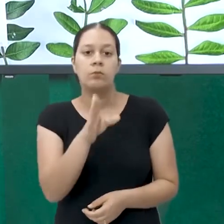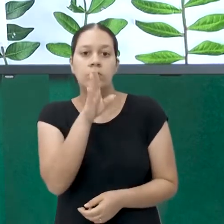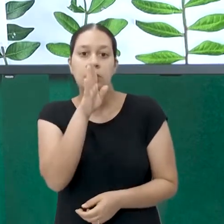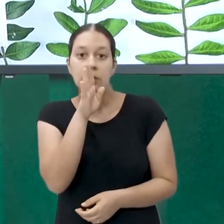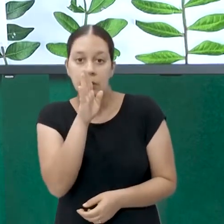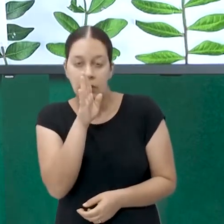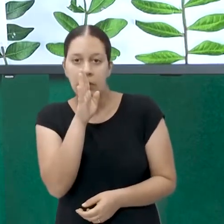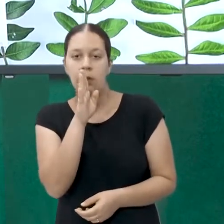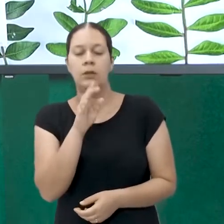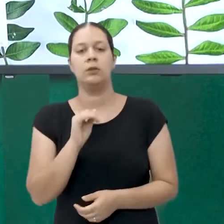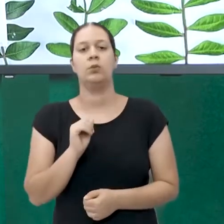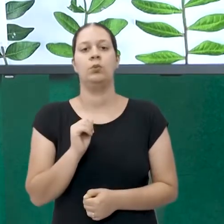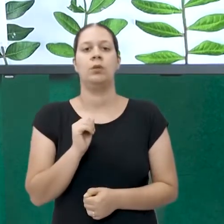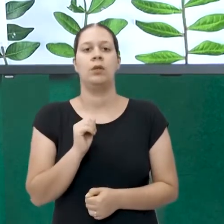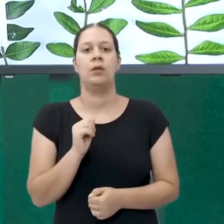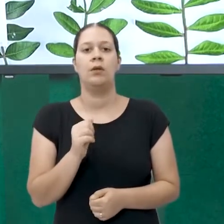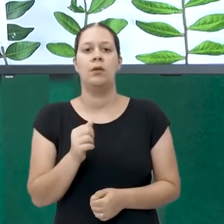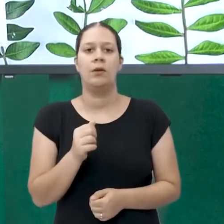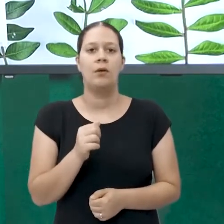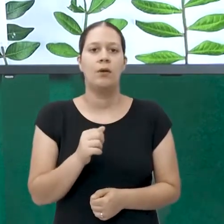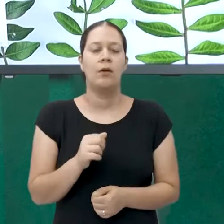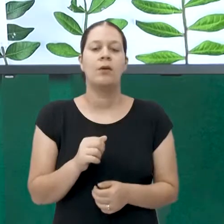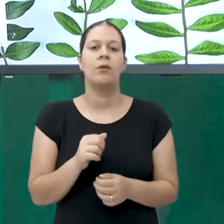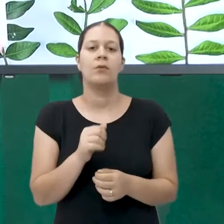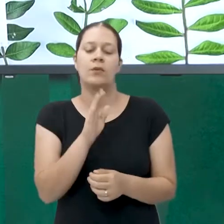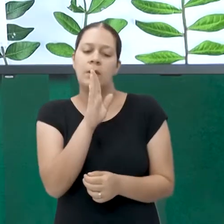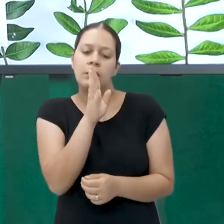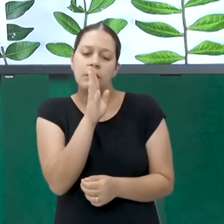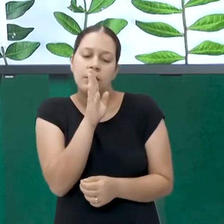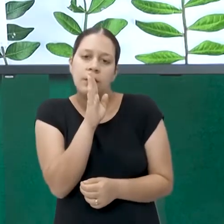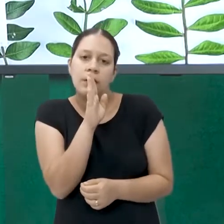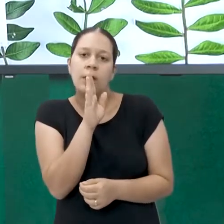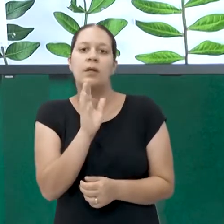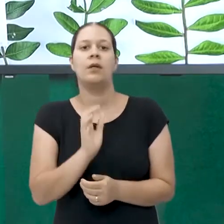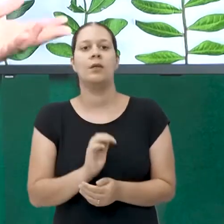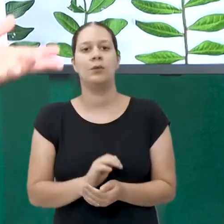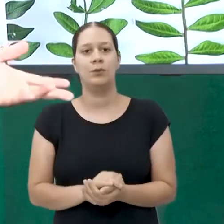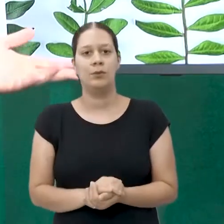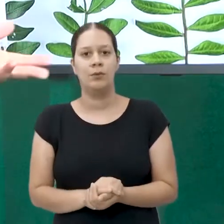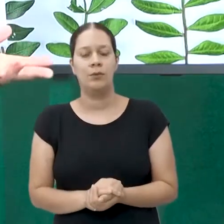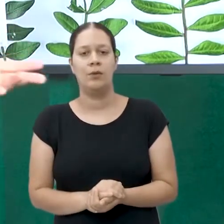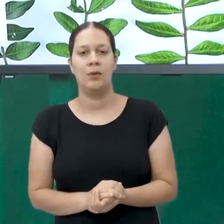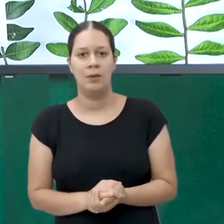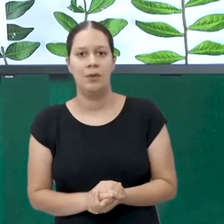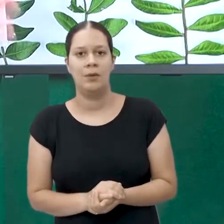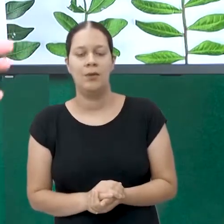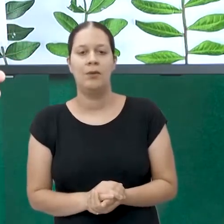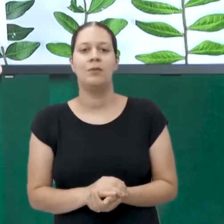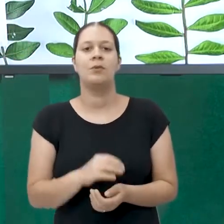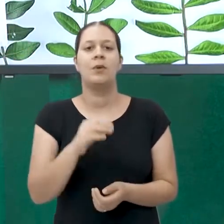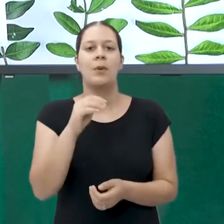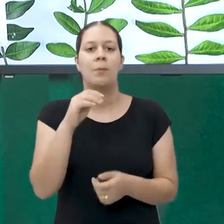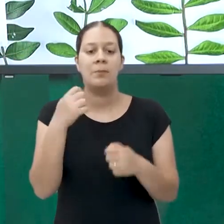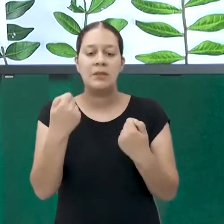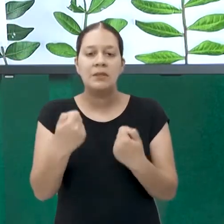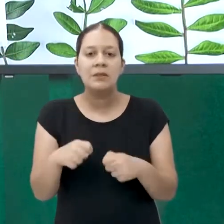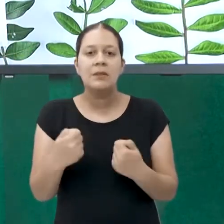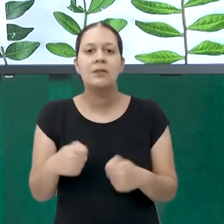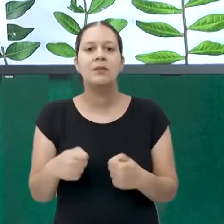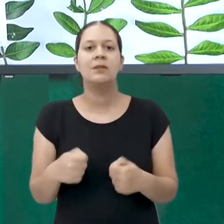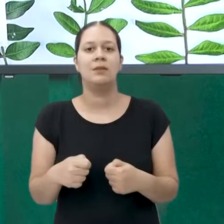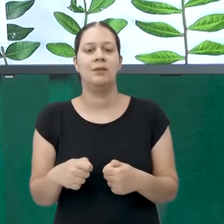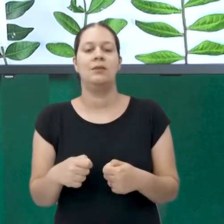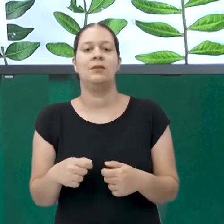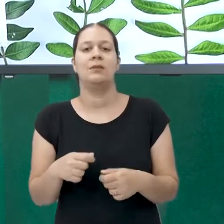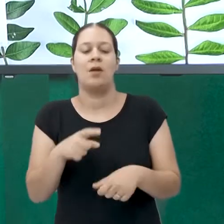silêncio aí do lado, tá? Não mandar calar a boca não, porque nós somos pessoas educadas, né? Ô, vocêzinho, faz silêncio aí que agora é minha hora